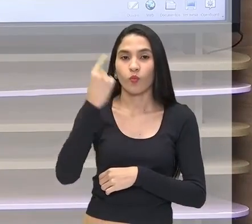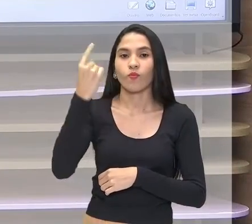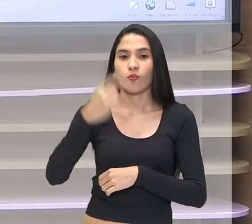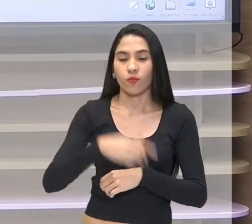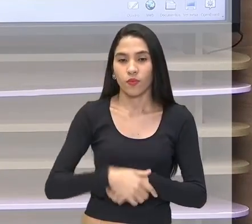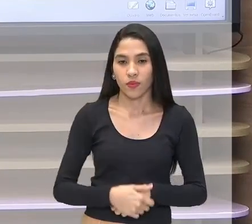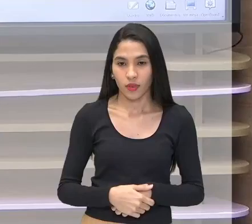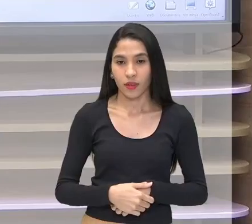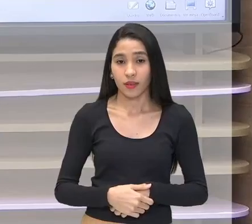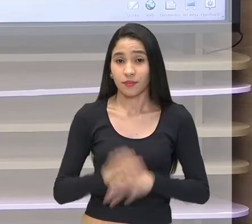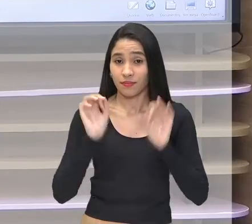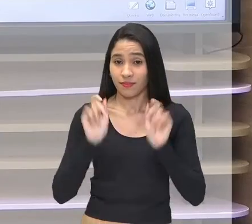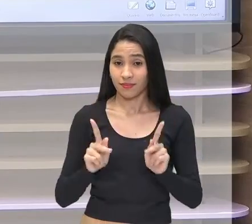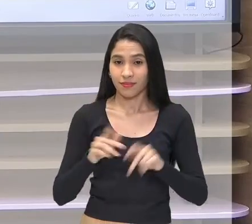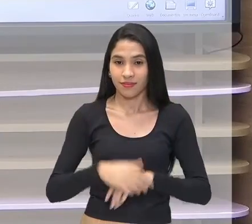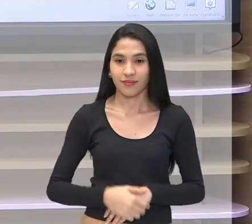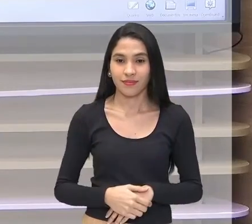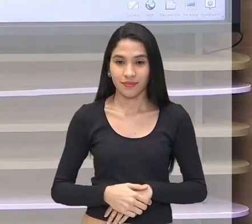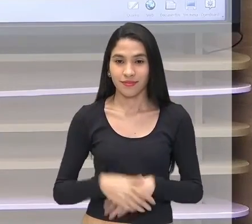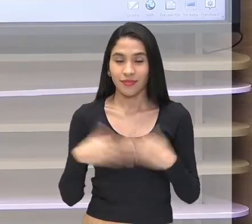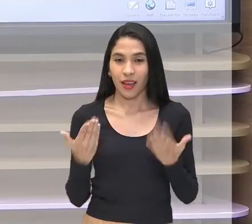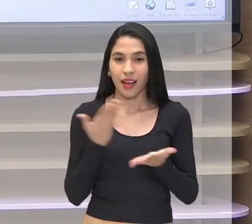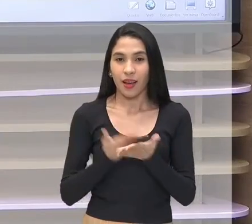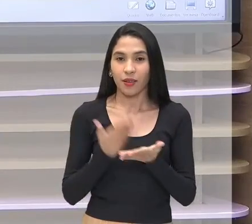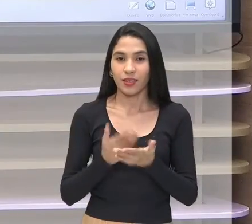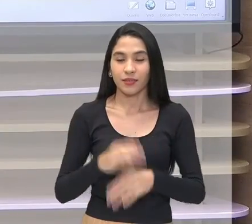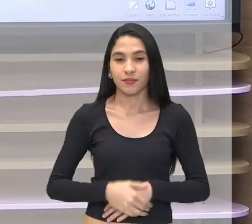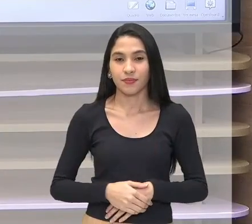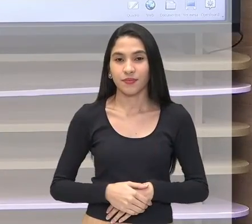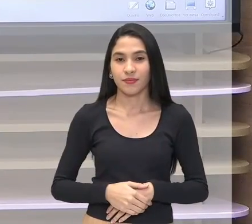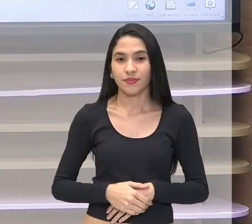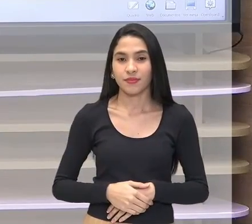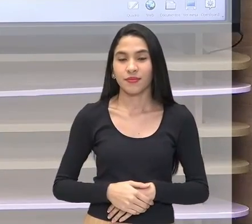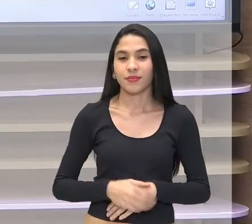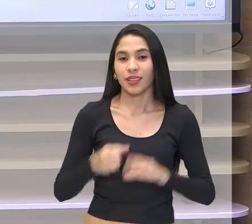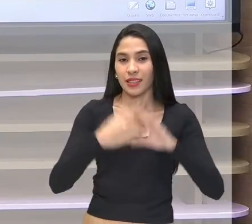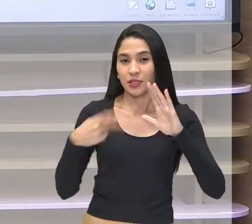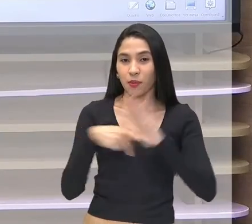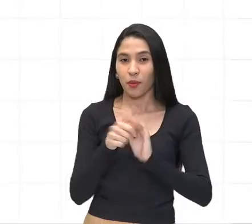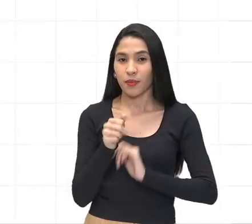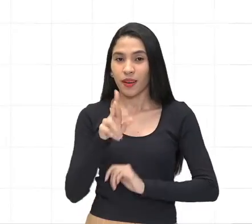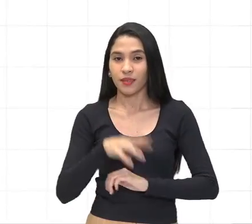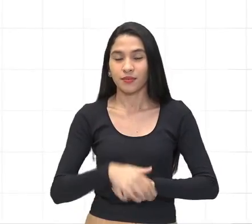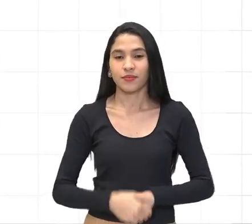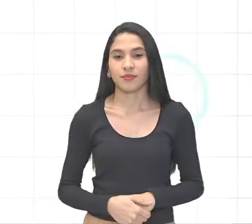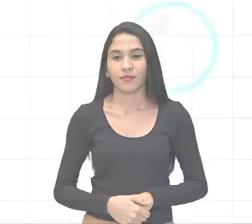água, certo? Então, essa foi a nossa aula de propriedades do ar.